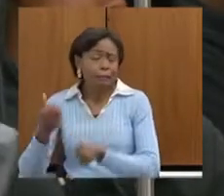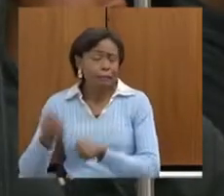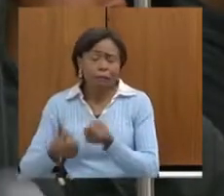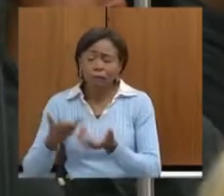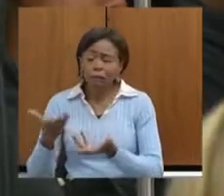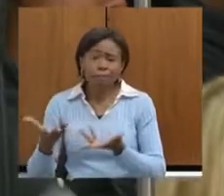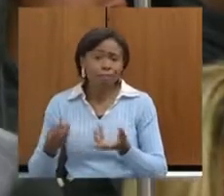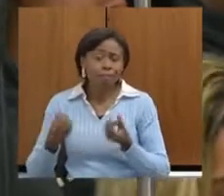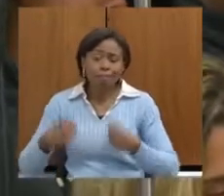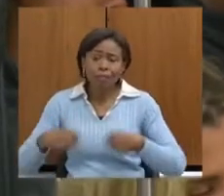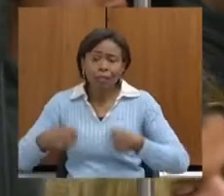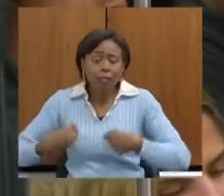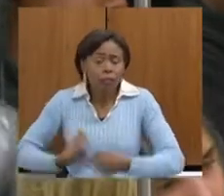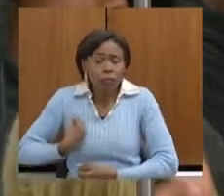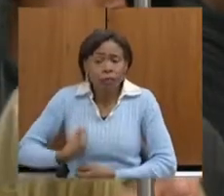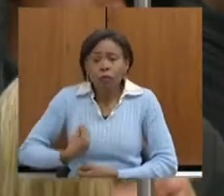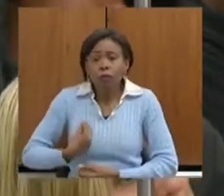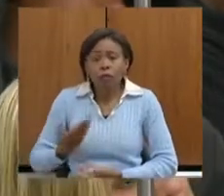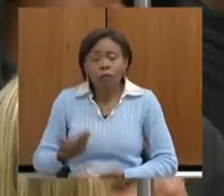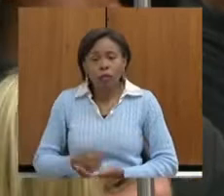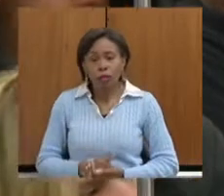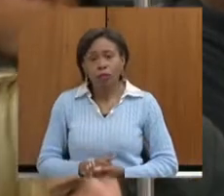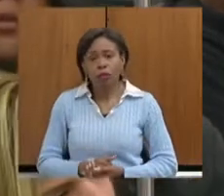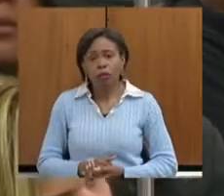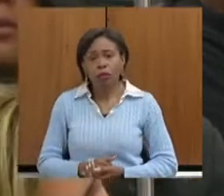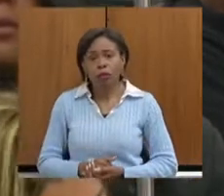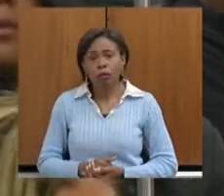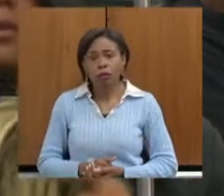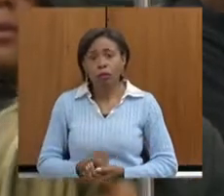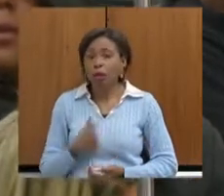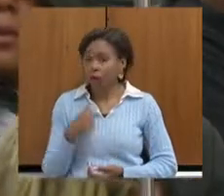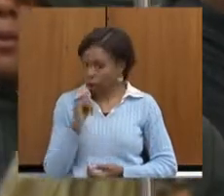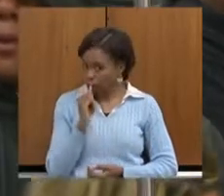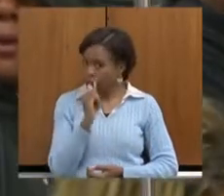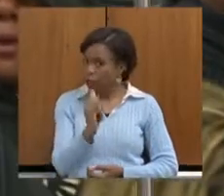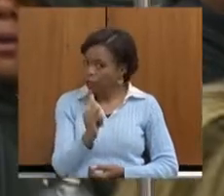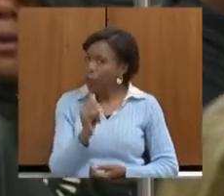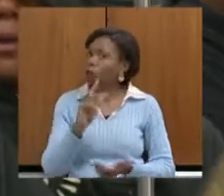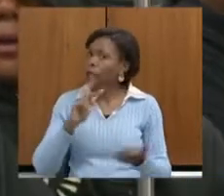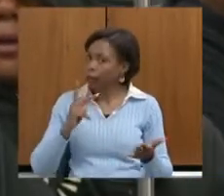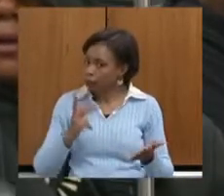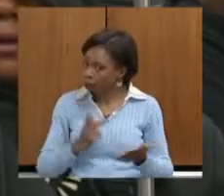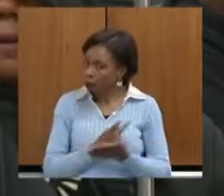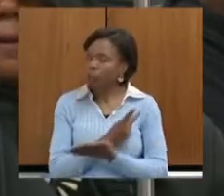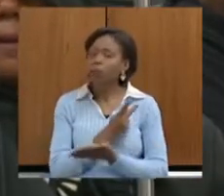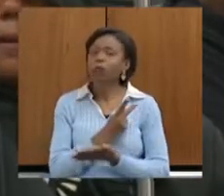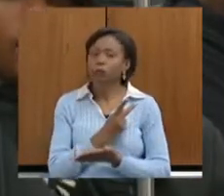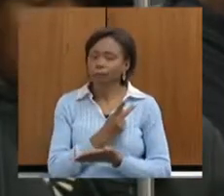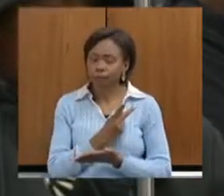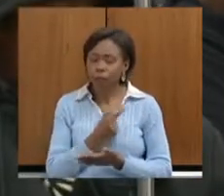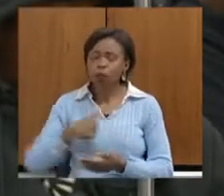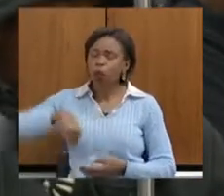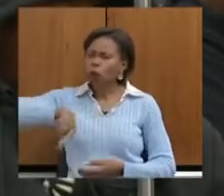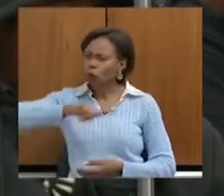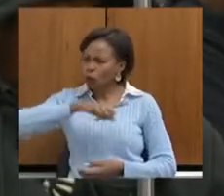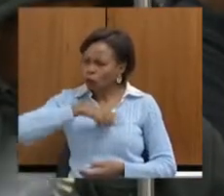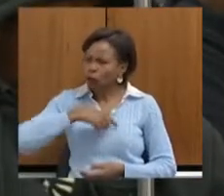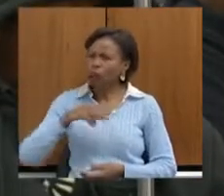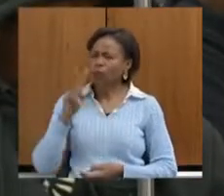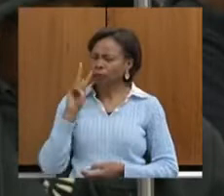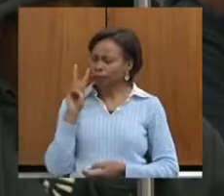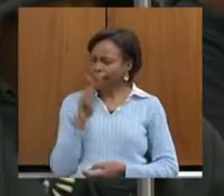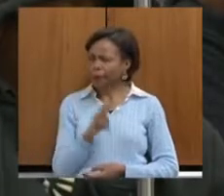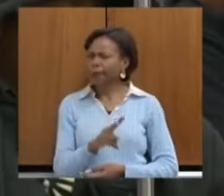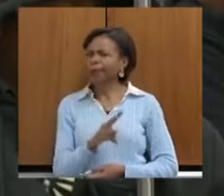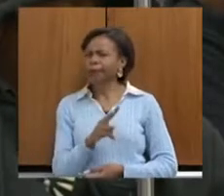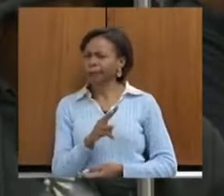eu tô falando isso aqui você está entendendo porque isso é o que tá acontecendo Nós estamos vendo lá